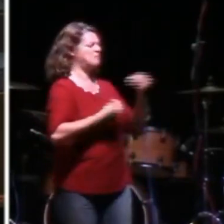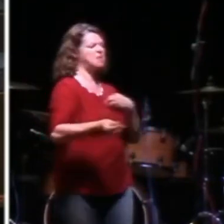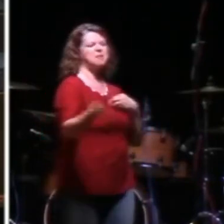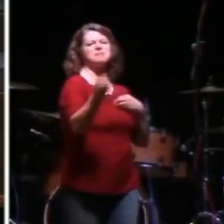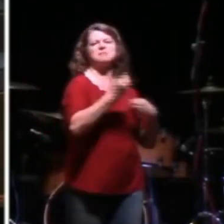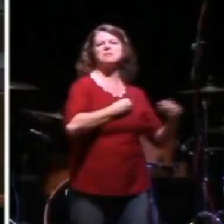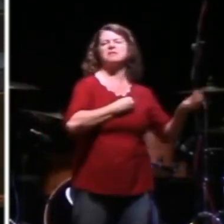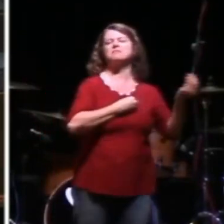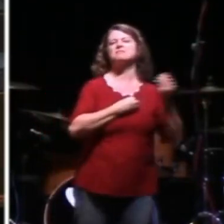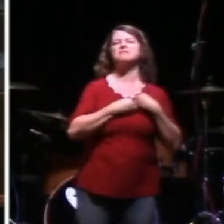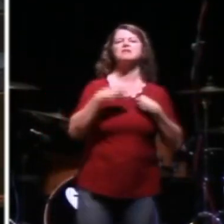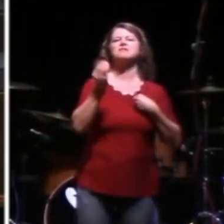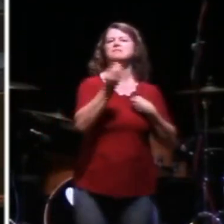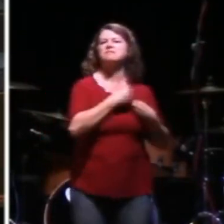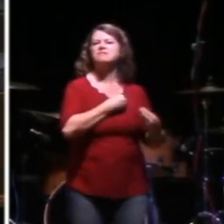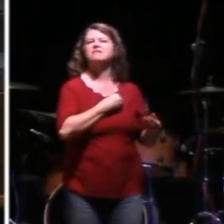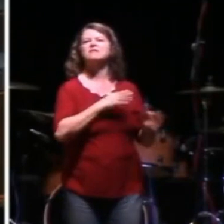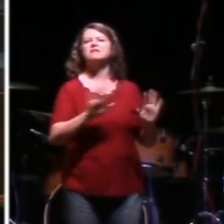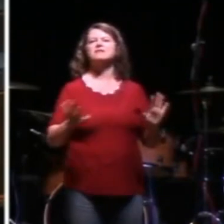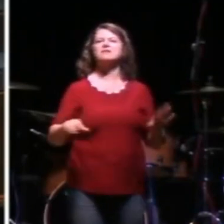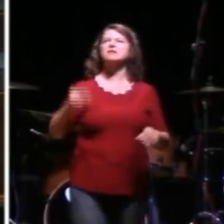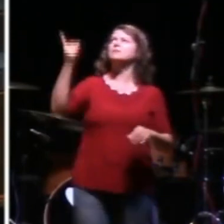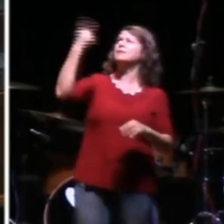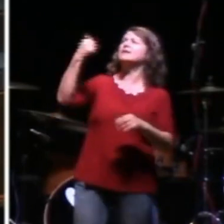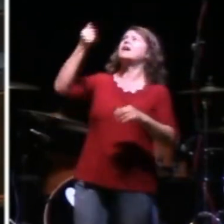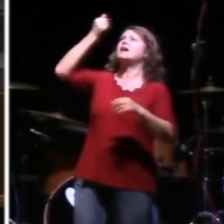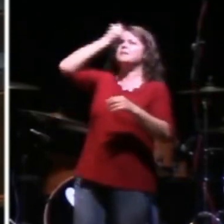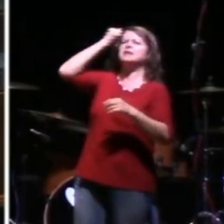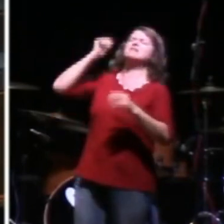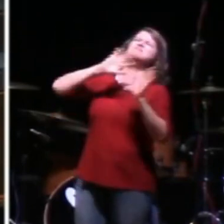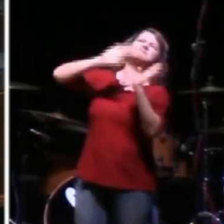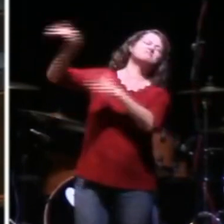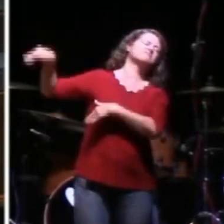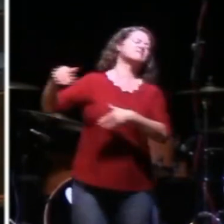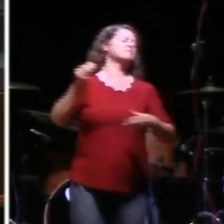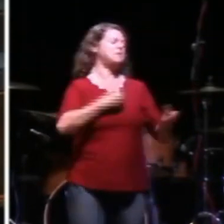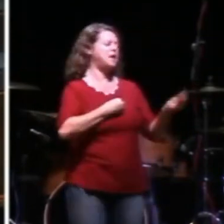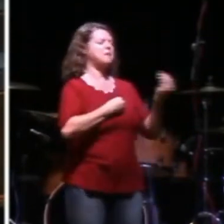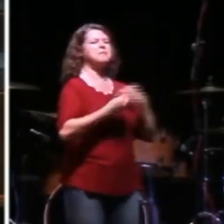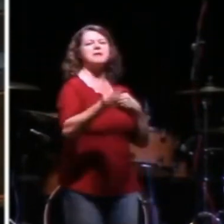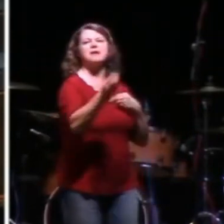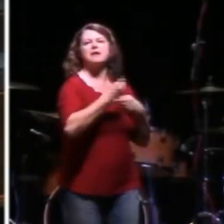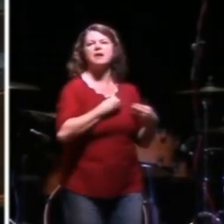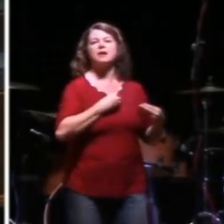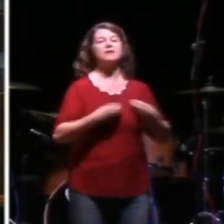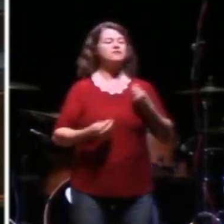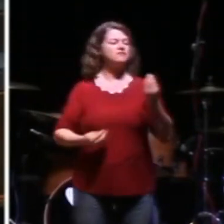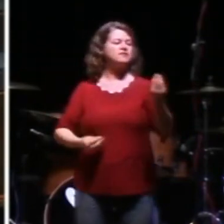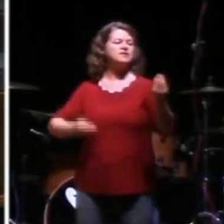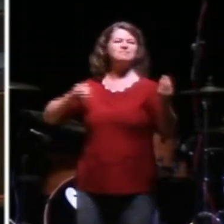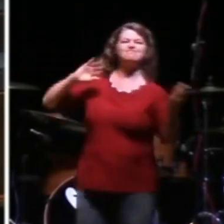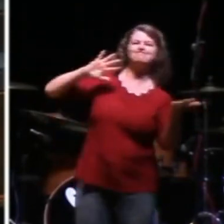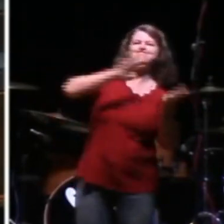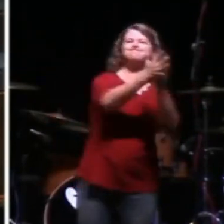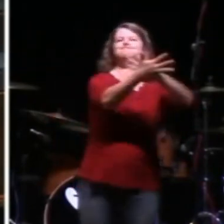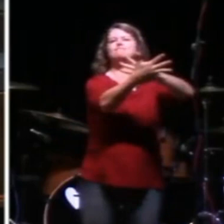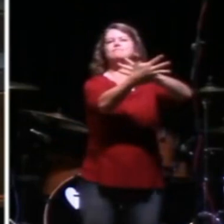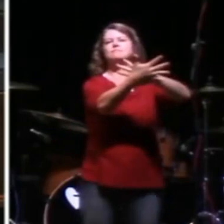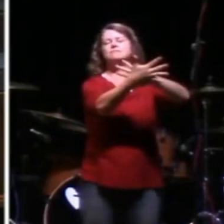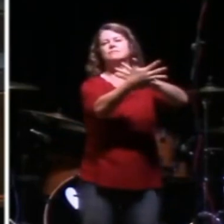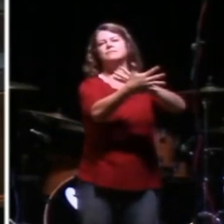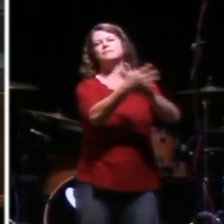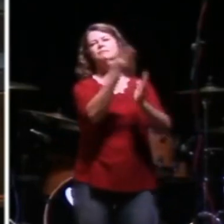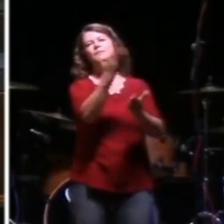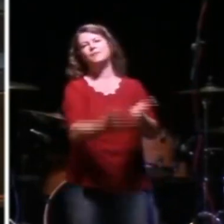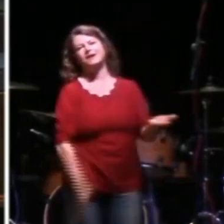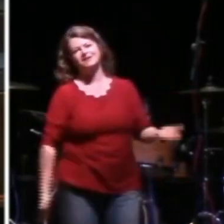do senhor tirou mas teve gente que não tirou israel foi arrasado a terra de israel foi arrasada por